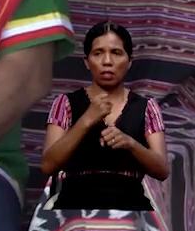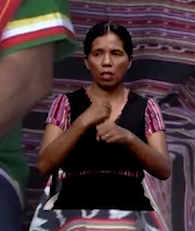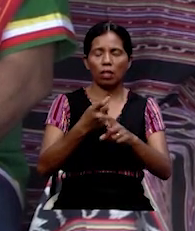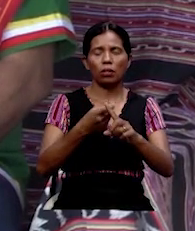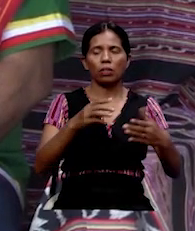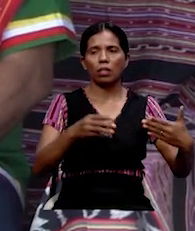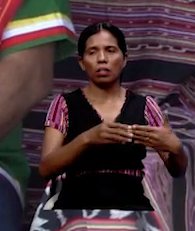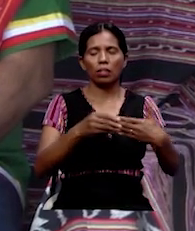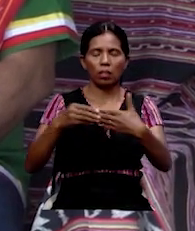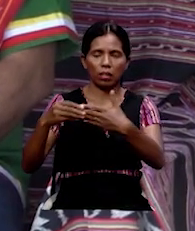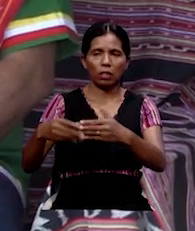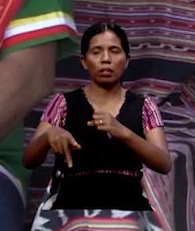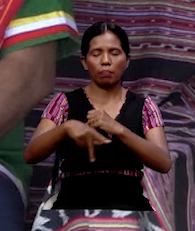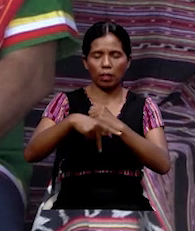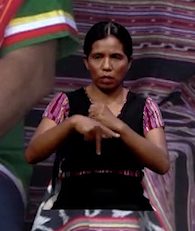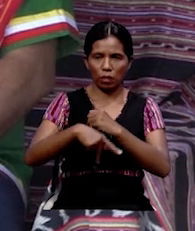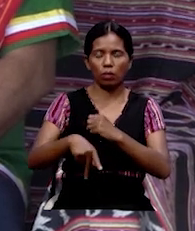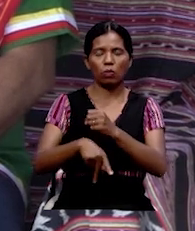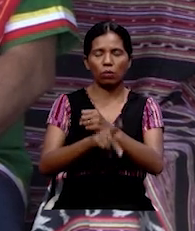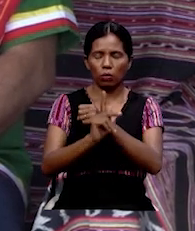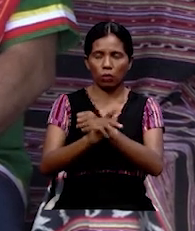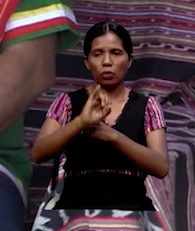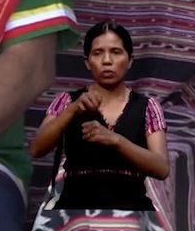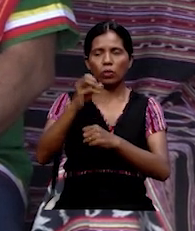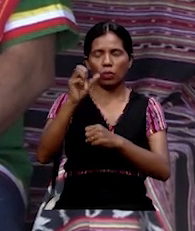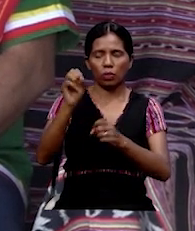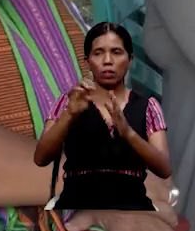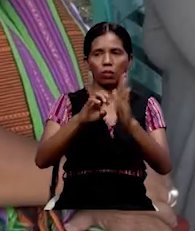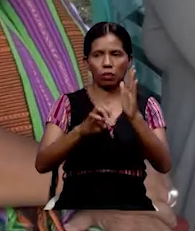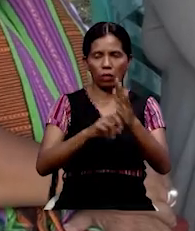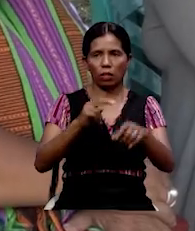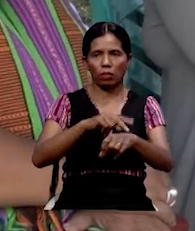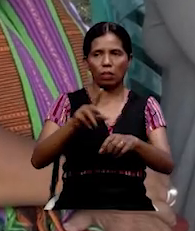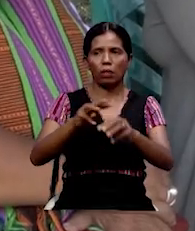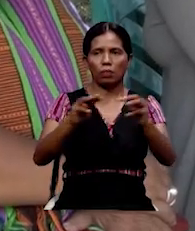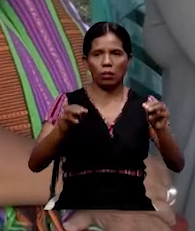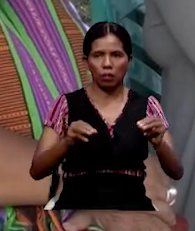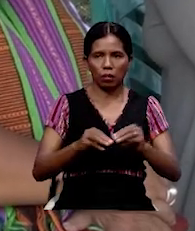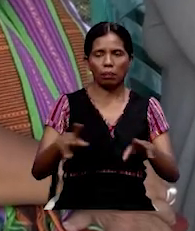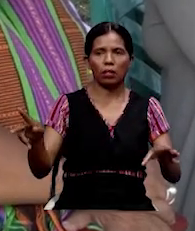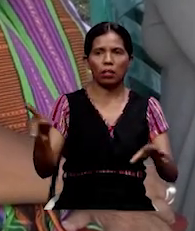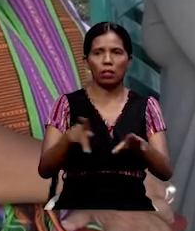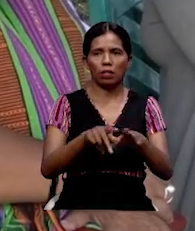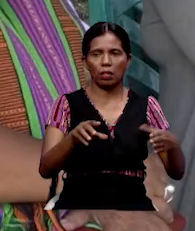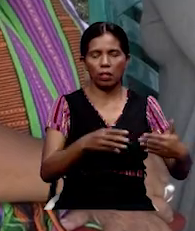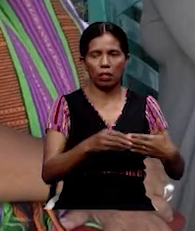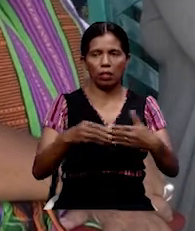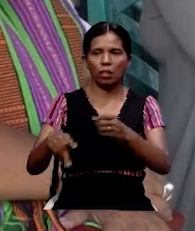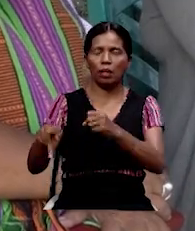líder supremo máximo Partido Kuntu, ho estrutura Husi nacional no município, no marca presença mos Husi liderança